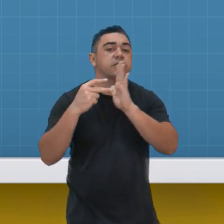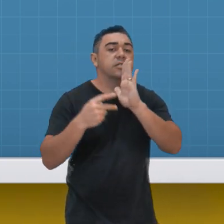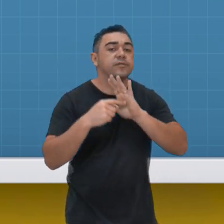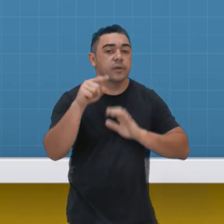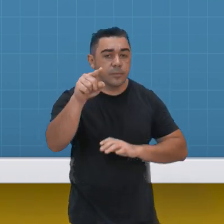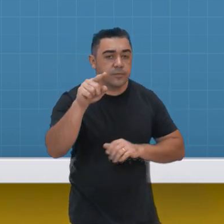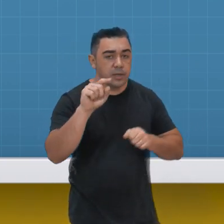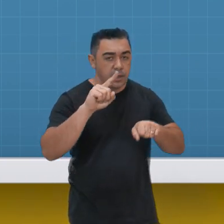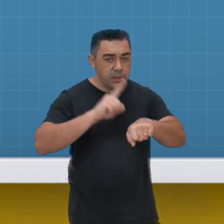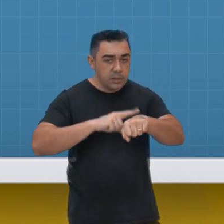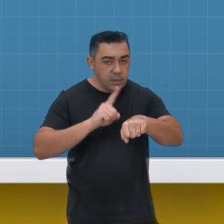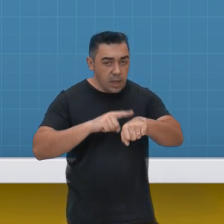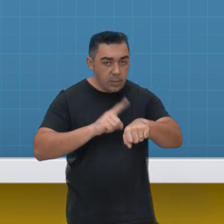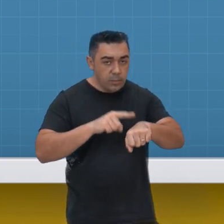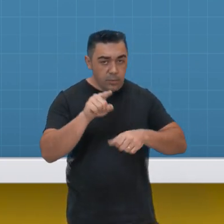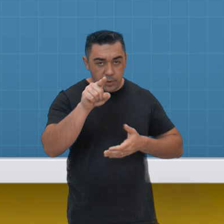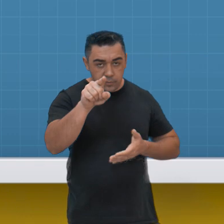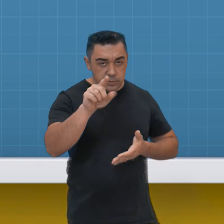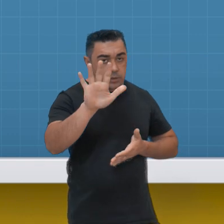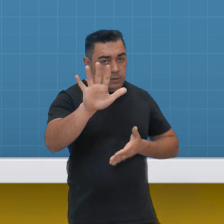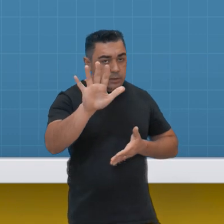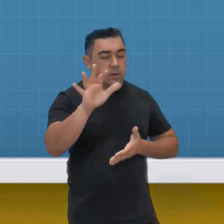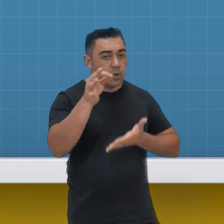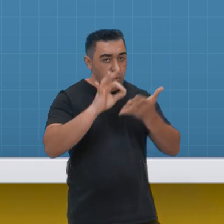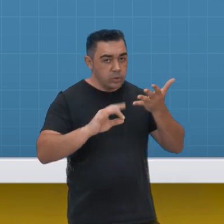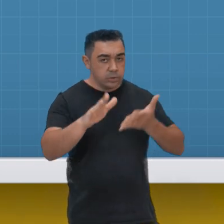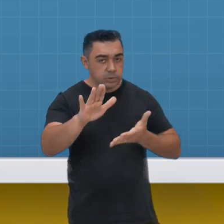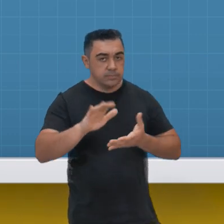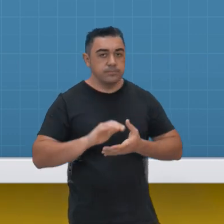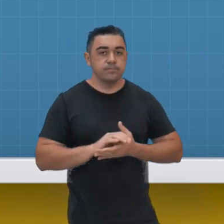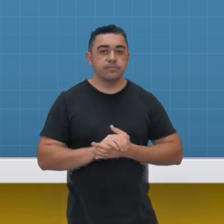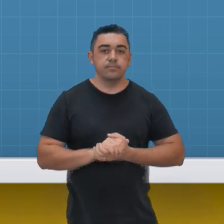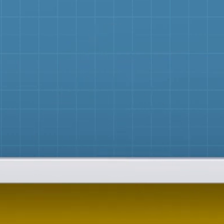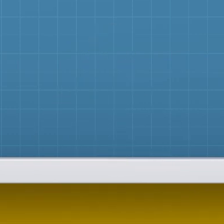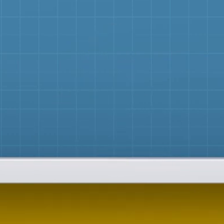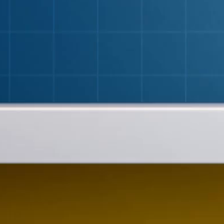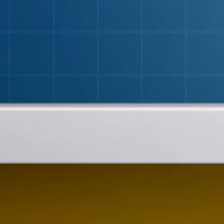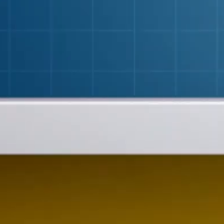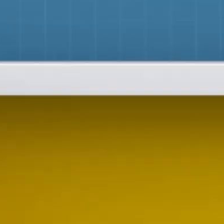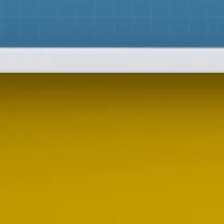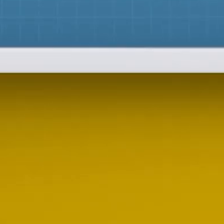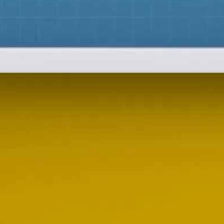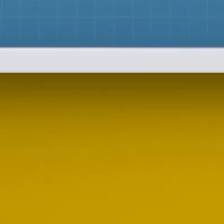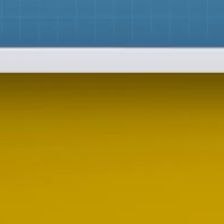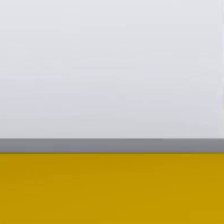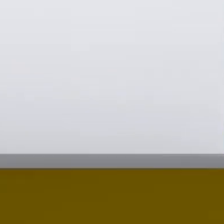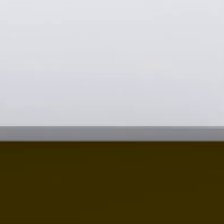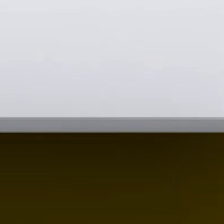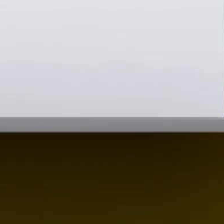provérbio? Um tempo para você e eu já volto para a gente conferir, ok?